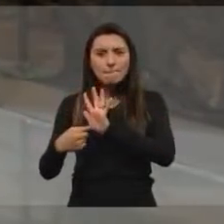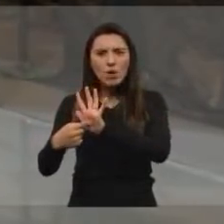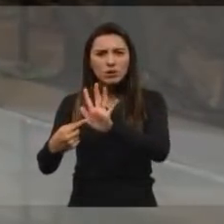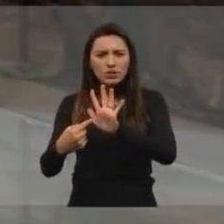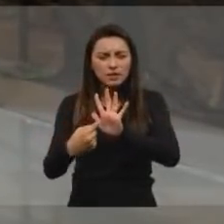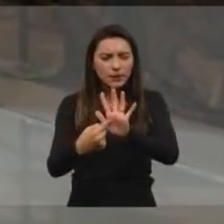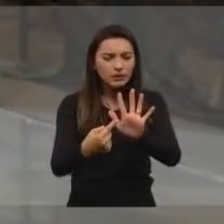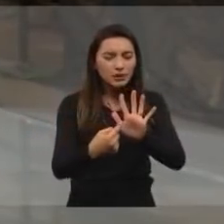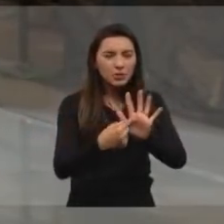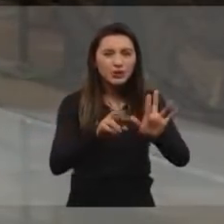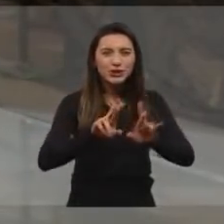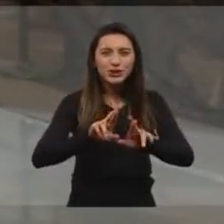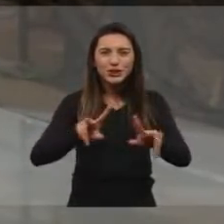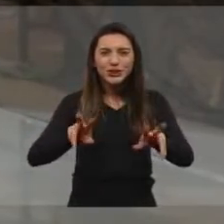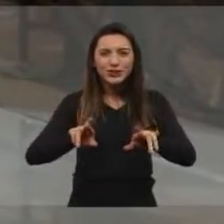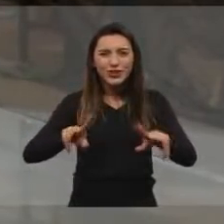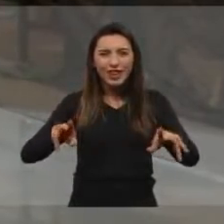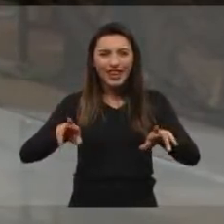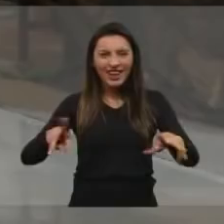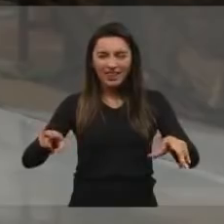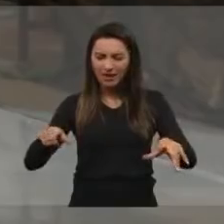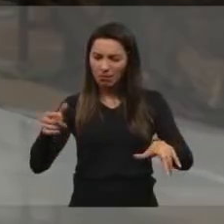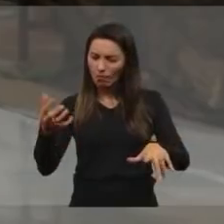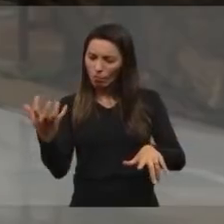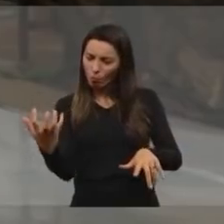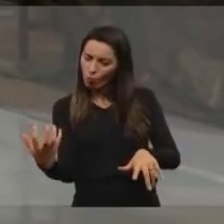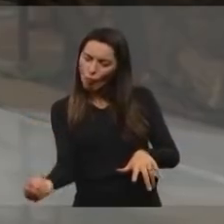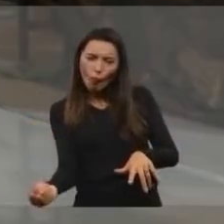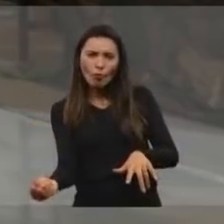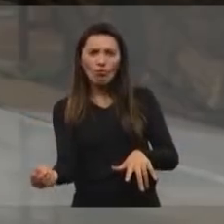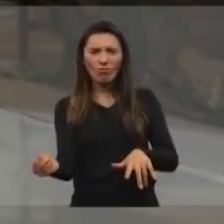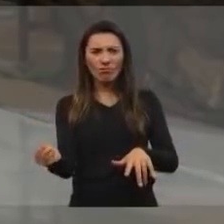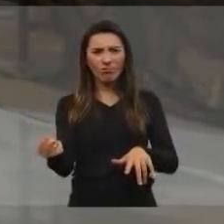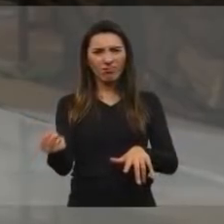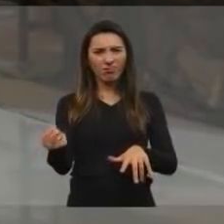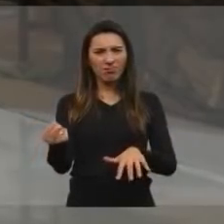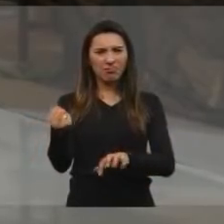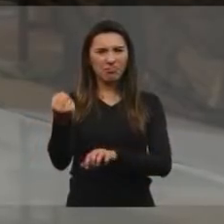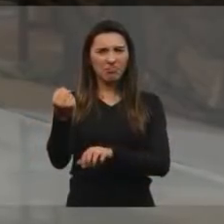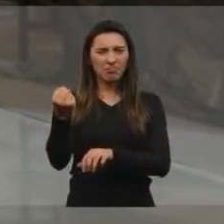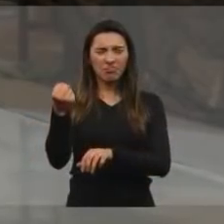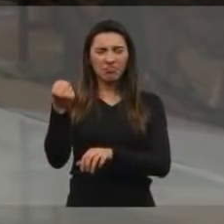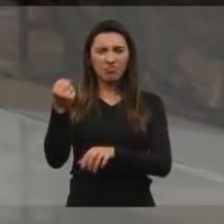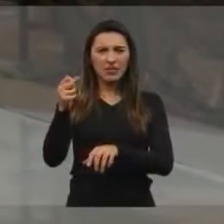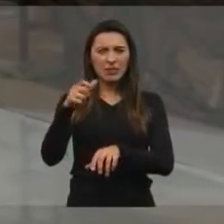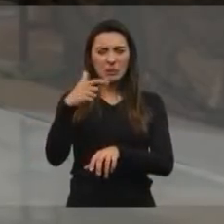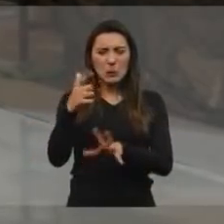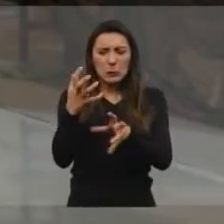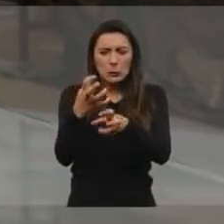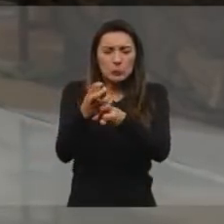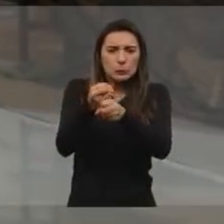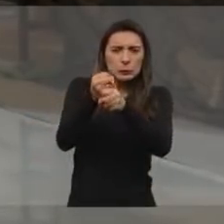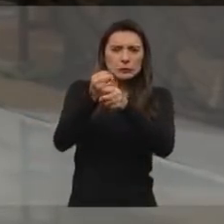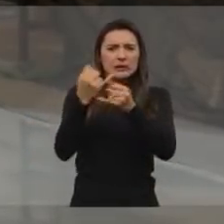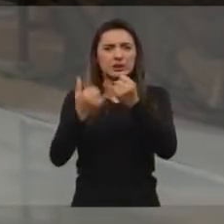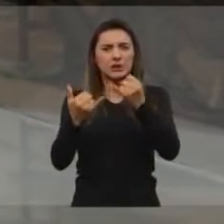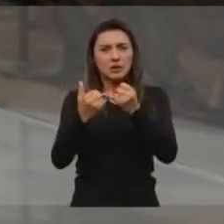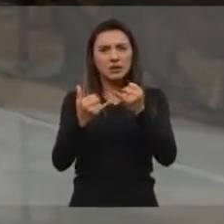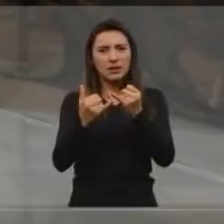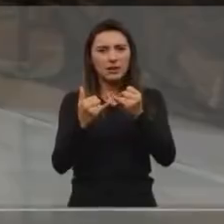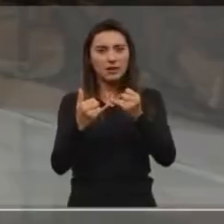terreno de infértil e o que caracterize a que seria um desperdício